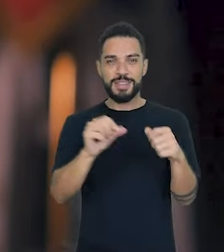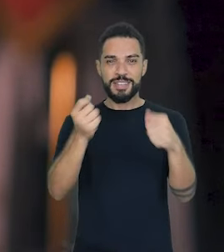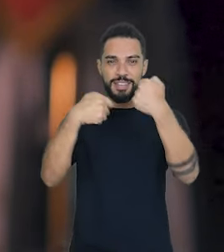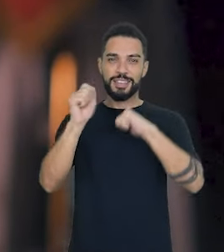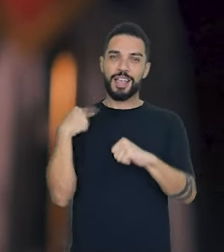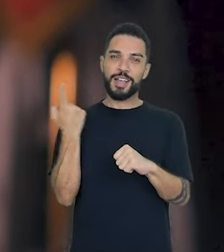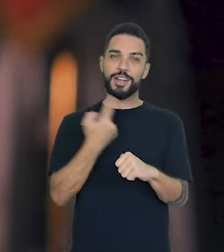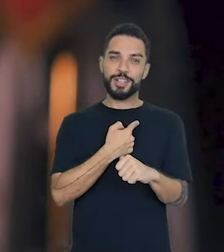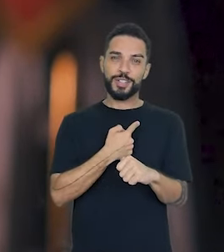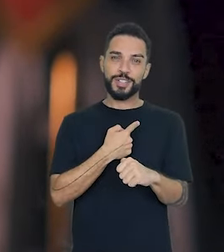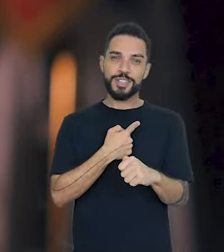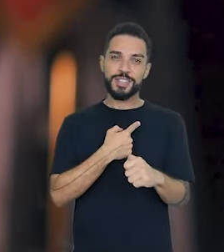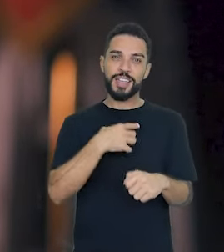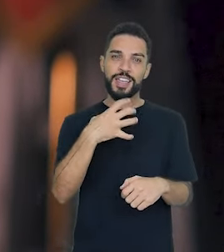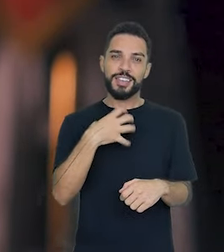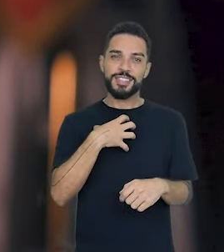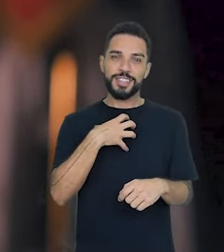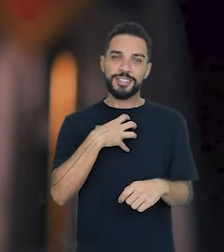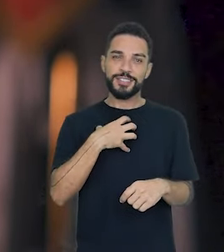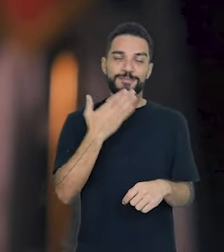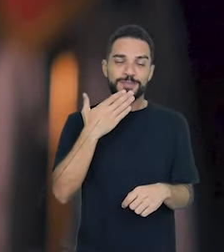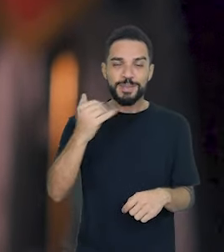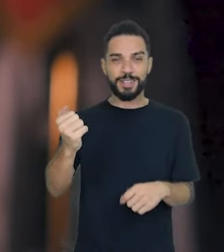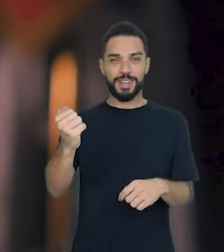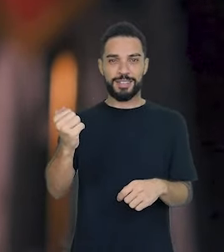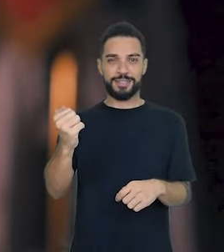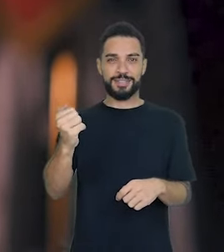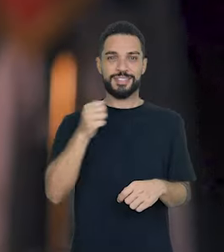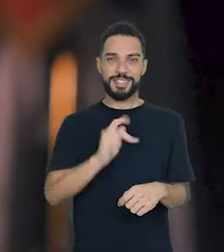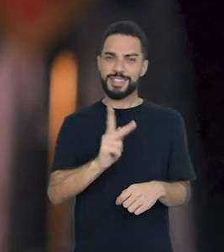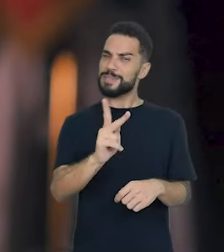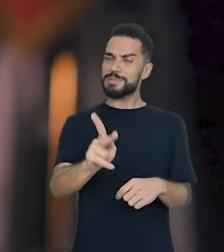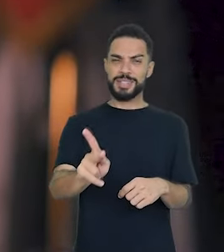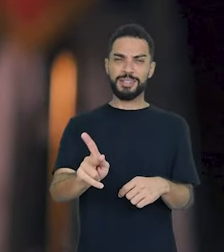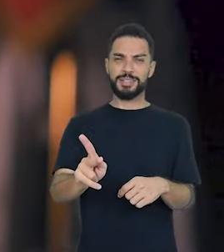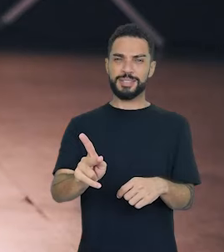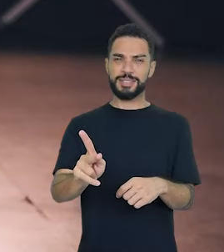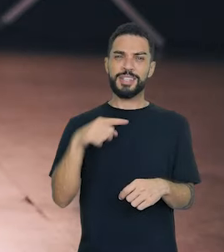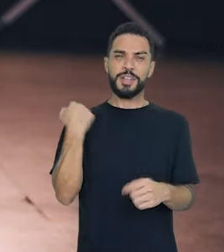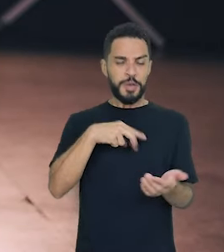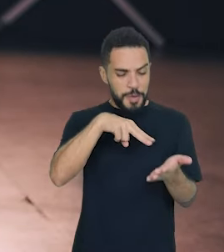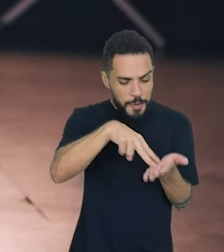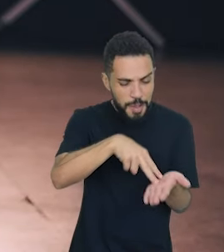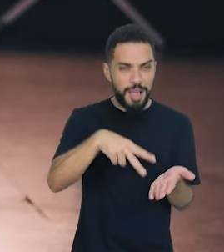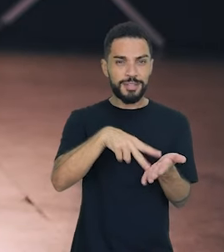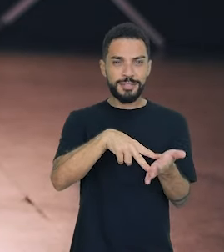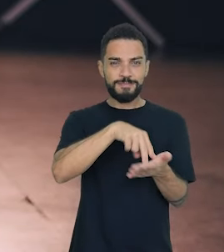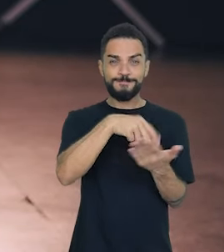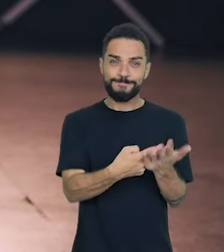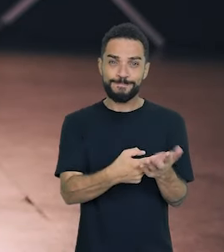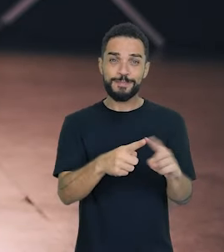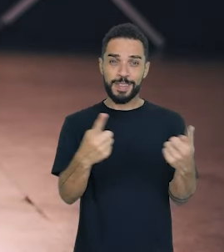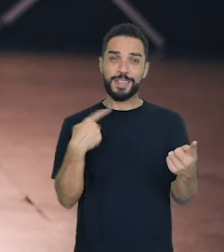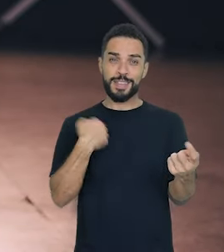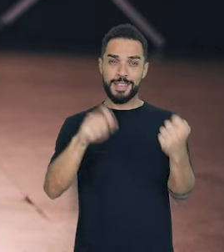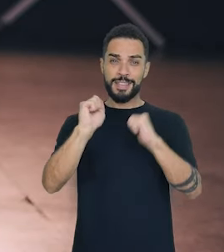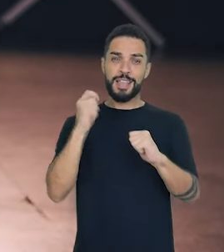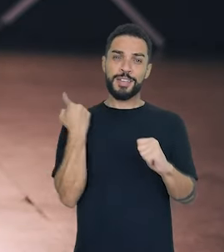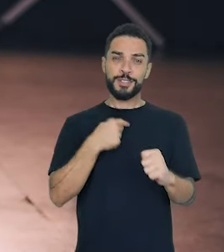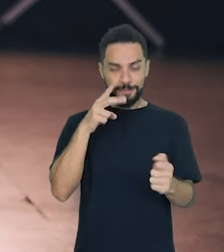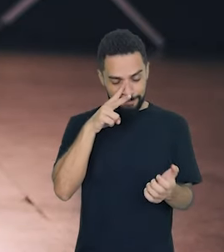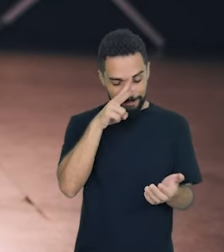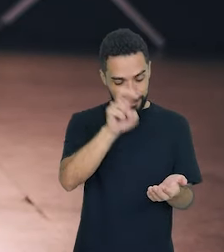você cair e quiser levantar, ele te levanta 3.000 vezes para você chegar ao topo. Então, quem está vendo